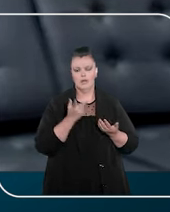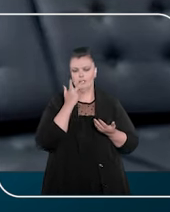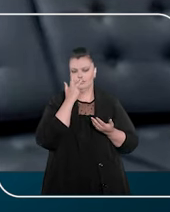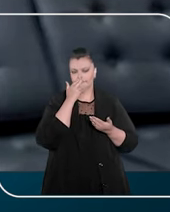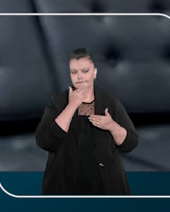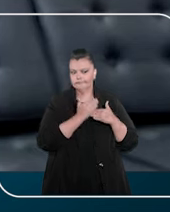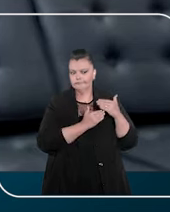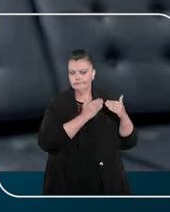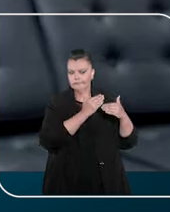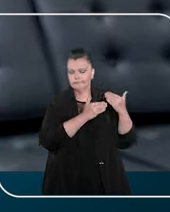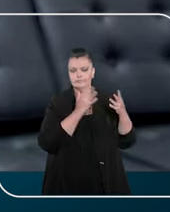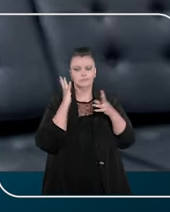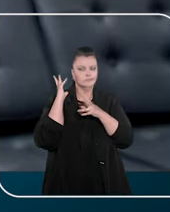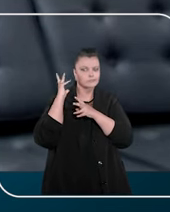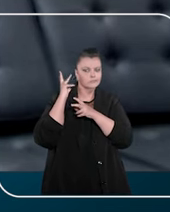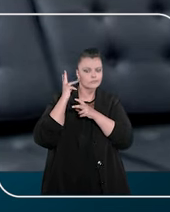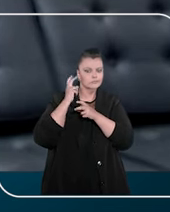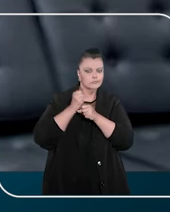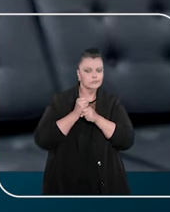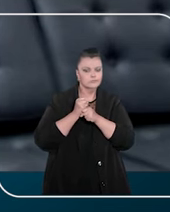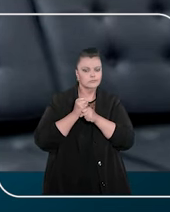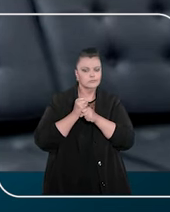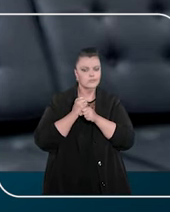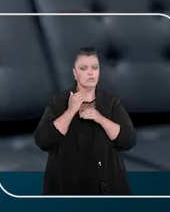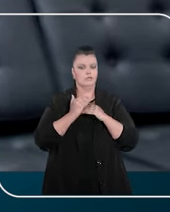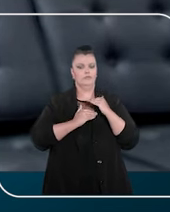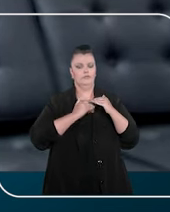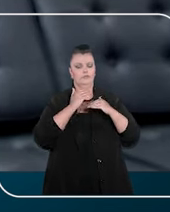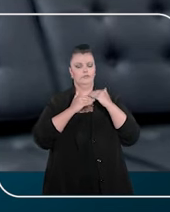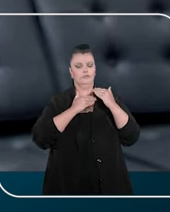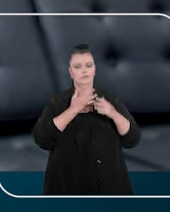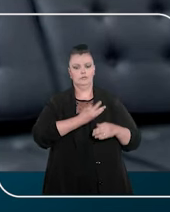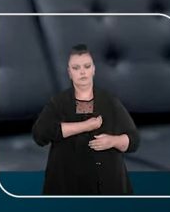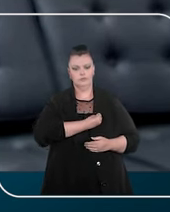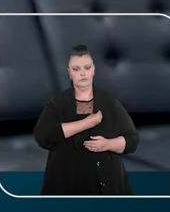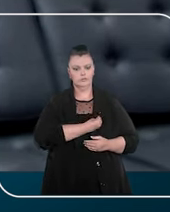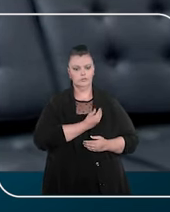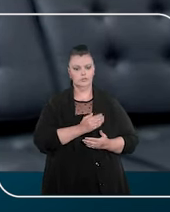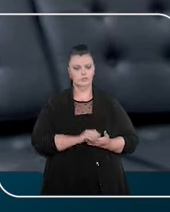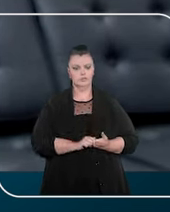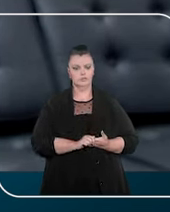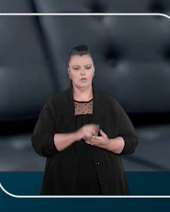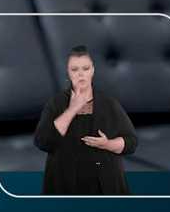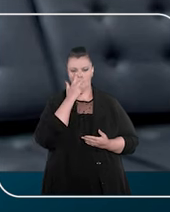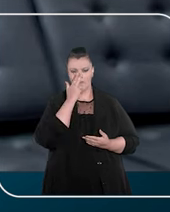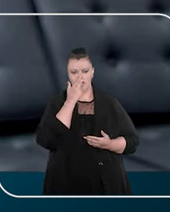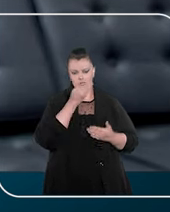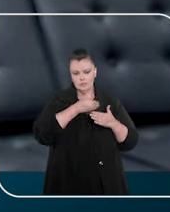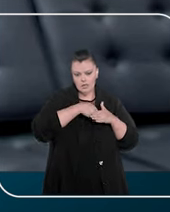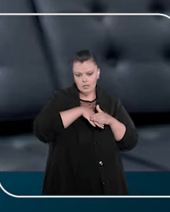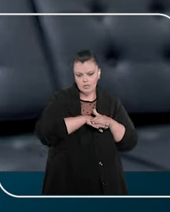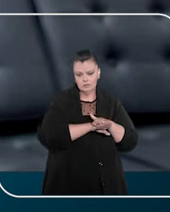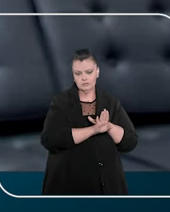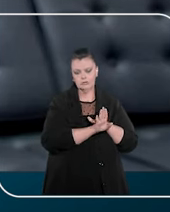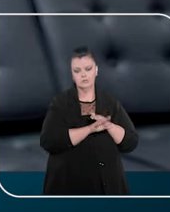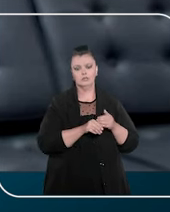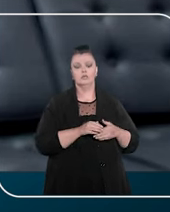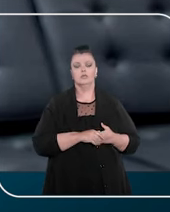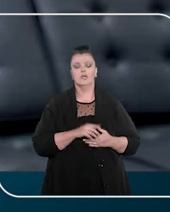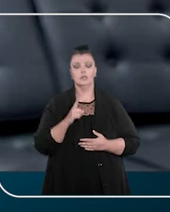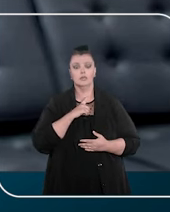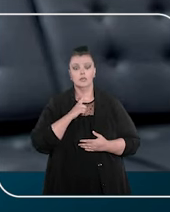antigos que desenvolvemos ao longo da nossa vida. Né? E não só hábitos, mas muitas vezes nós temos as nossas